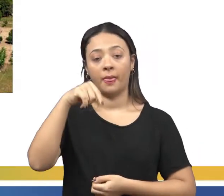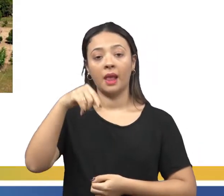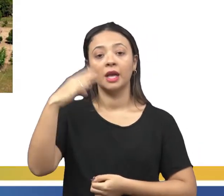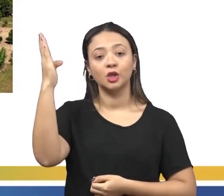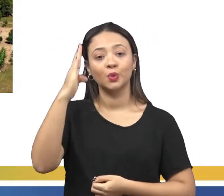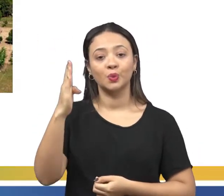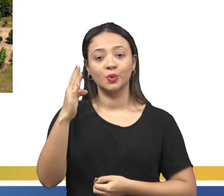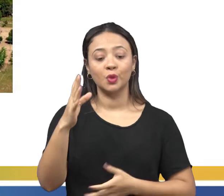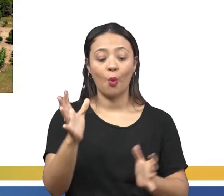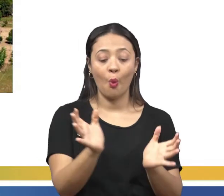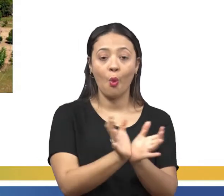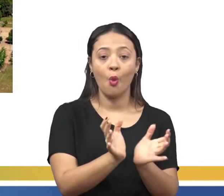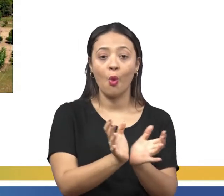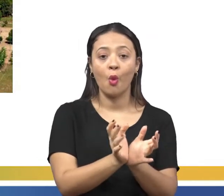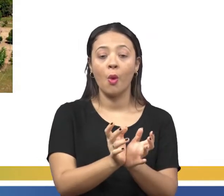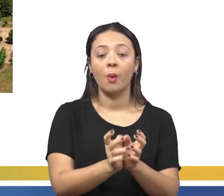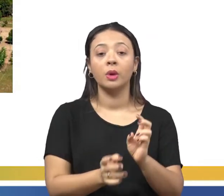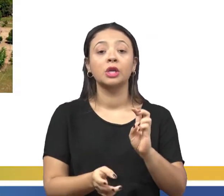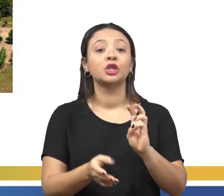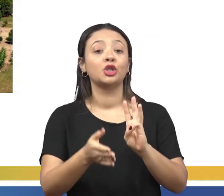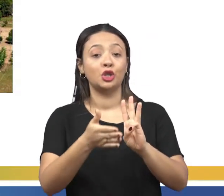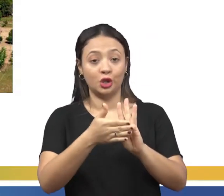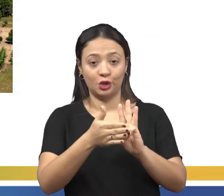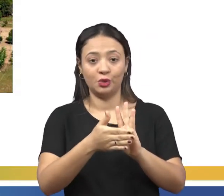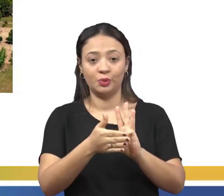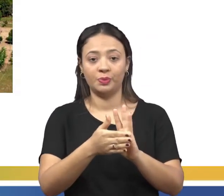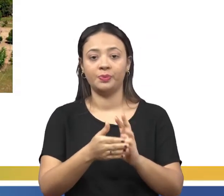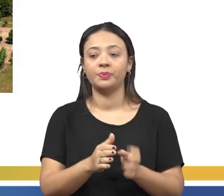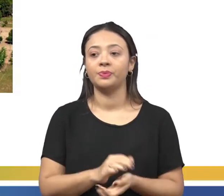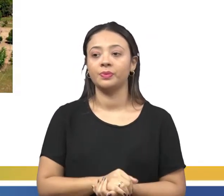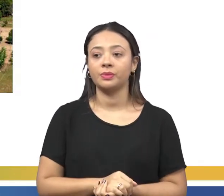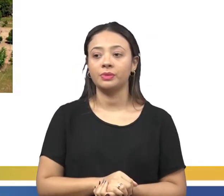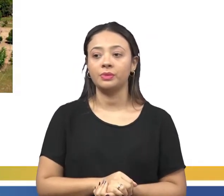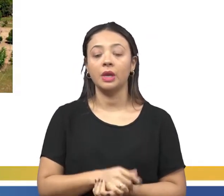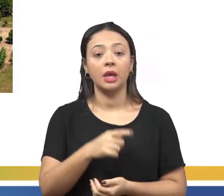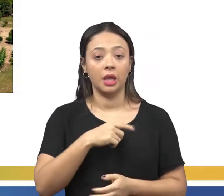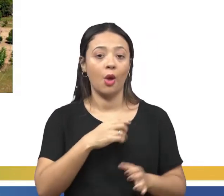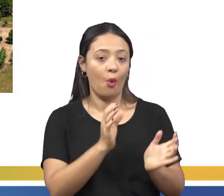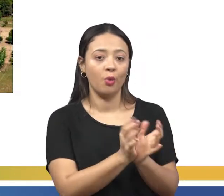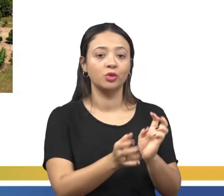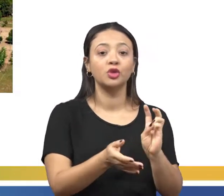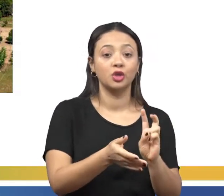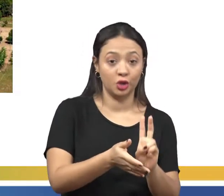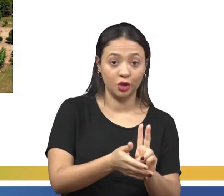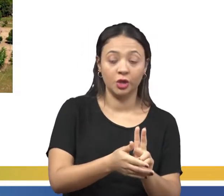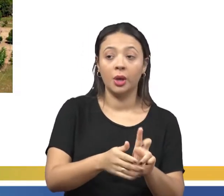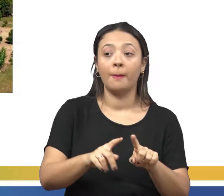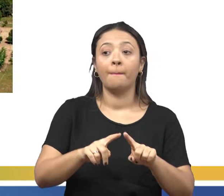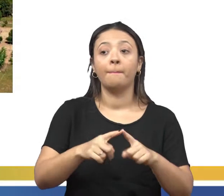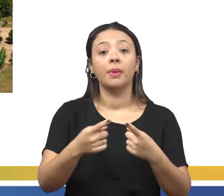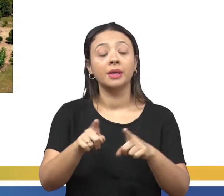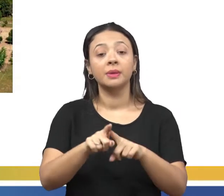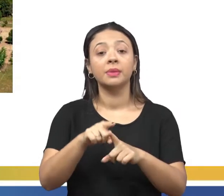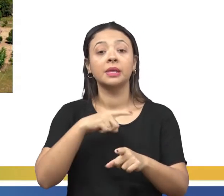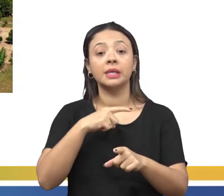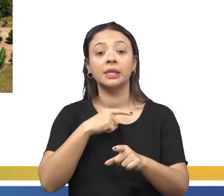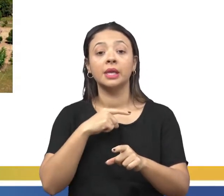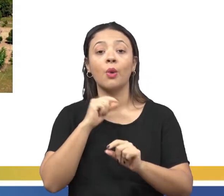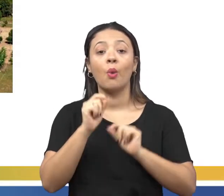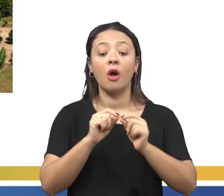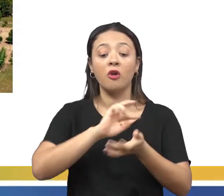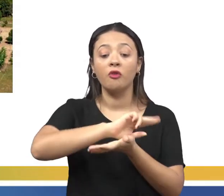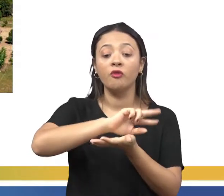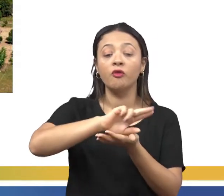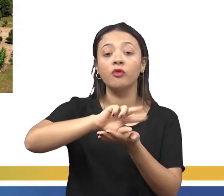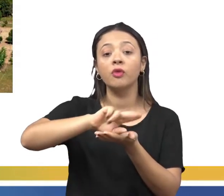aldeia indígena. Então, além de ser uma paisagem cultural, é uma paisagem também que tem a sua diversidade cultural,